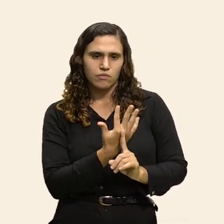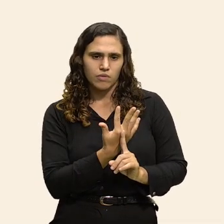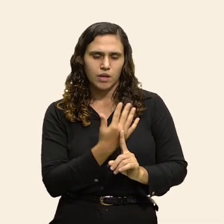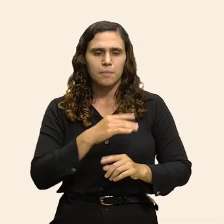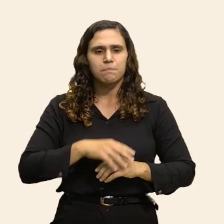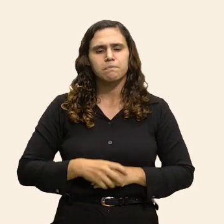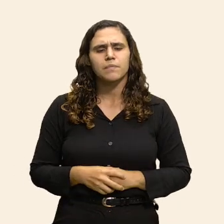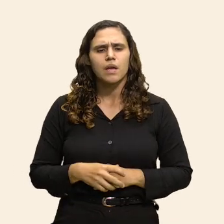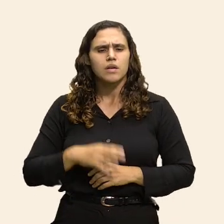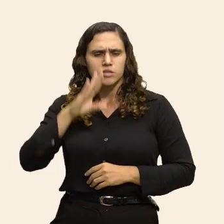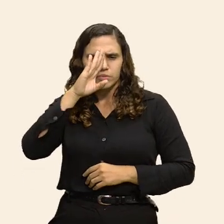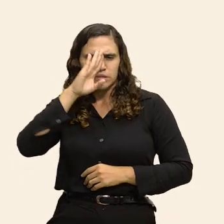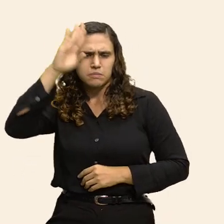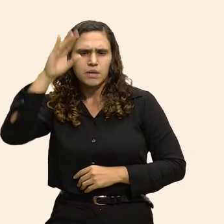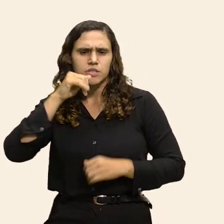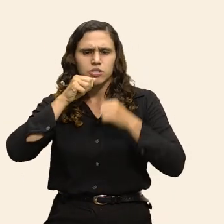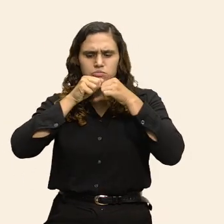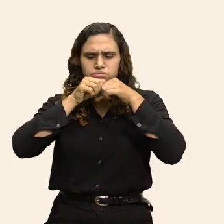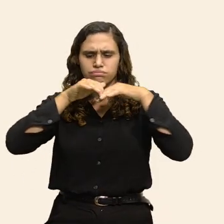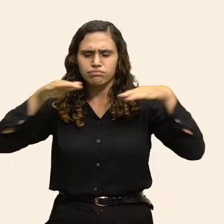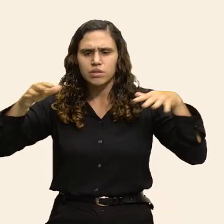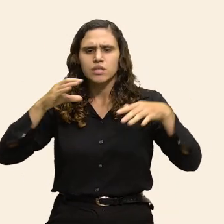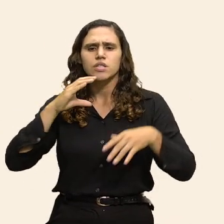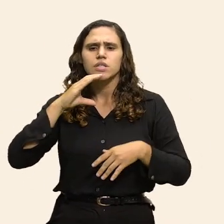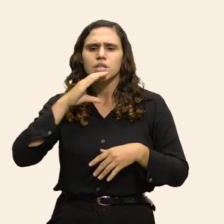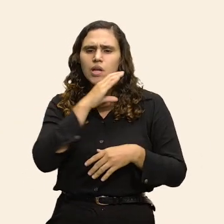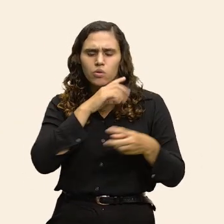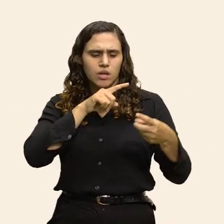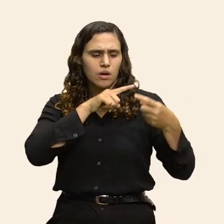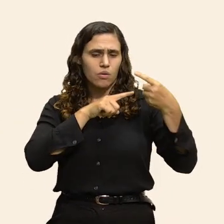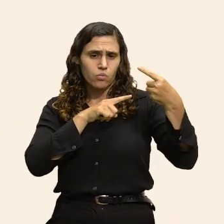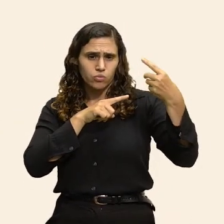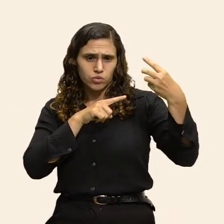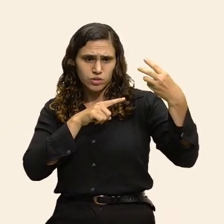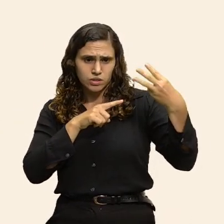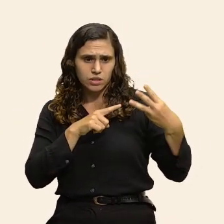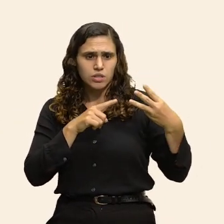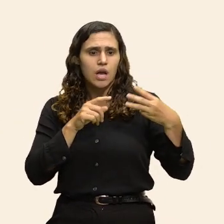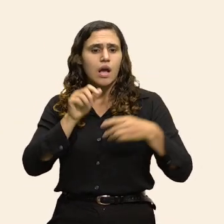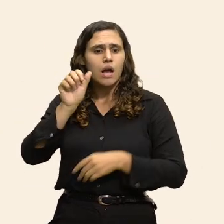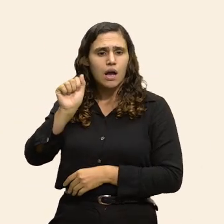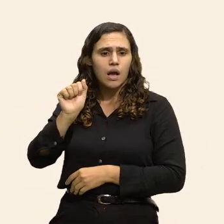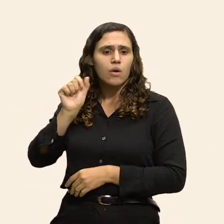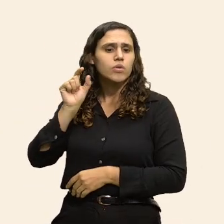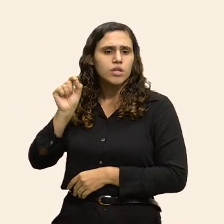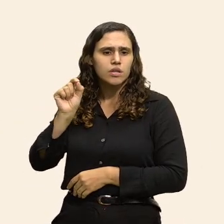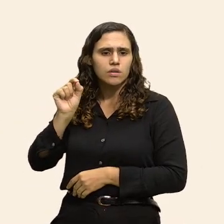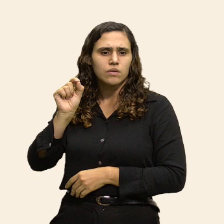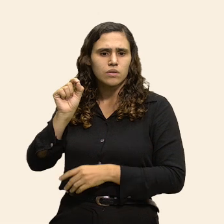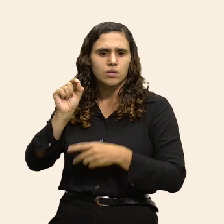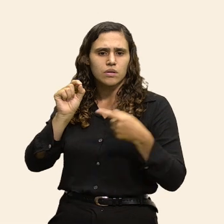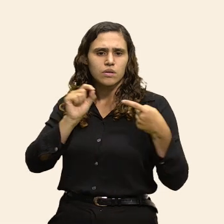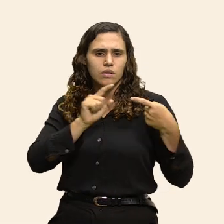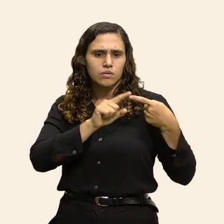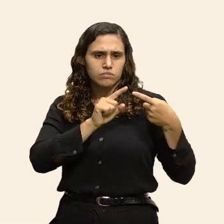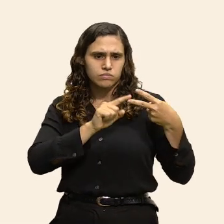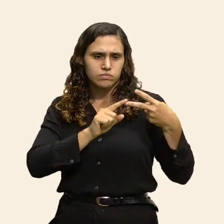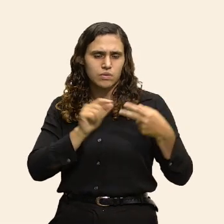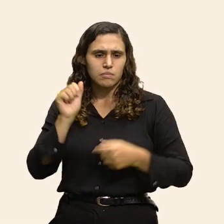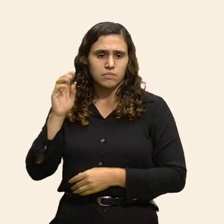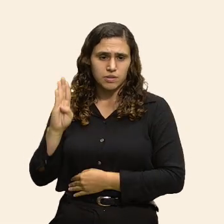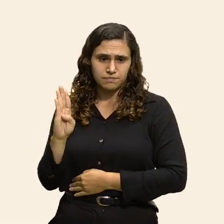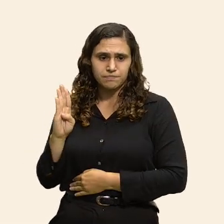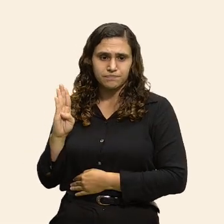de transmissão de calor ilustradas nas figuras 1, 2 e 3 são, respectivamente, letra A, condução, convecção e radiação.